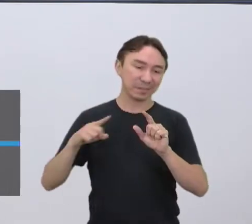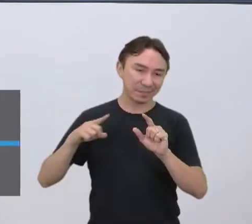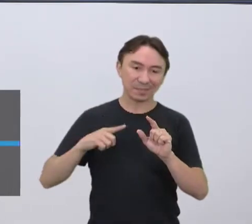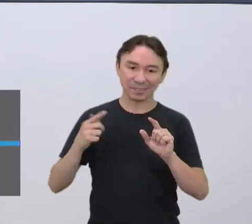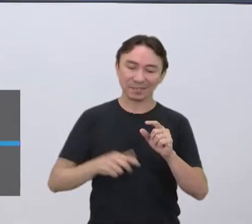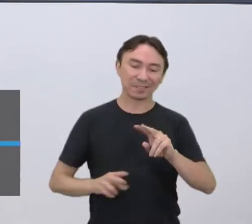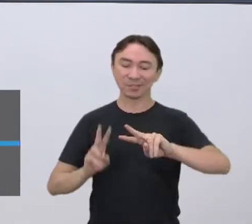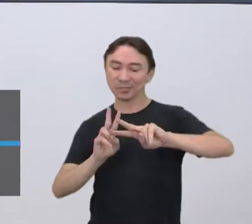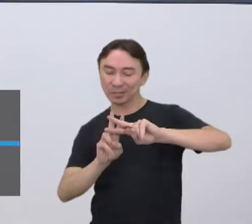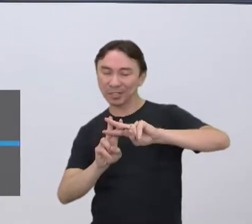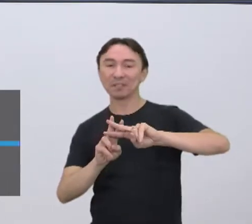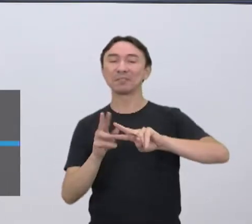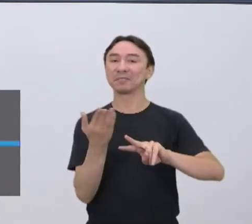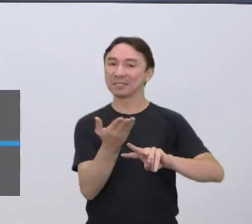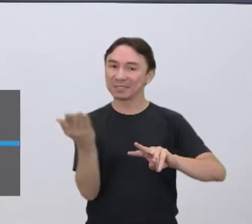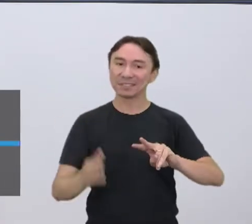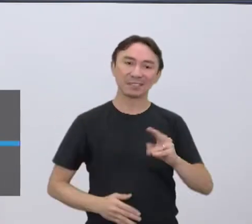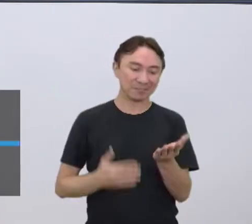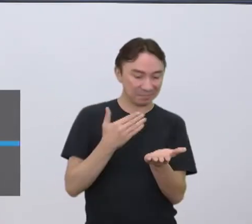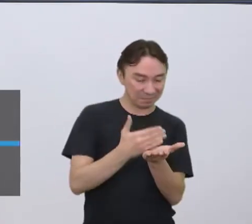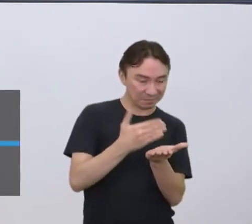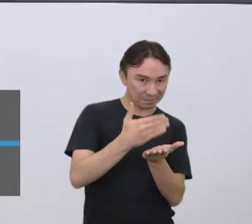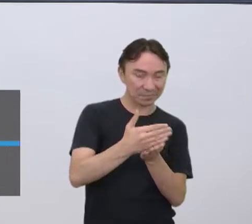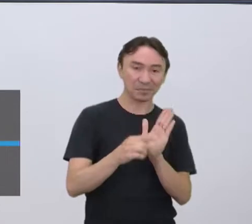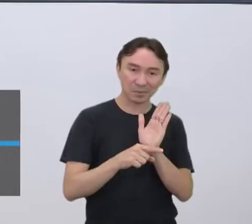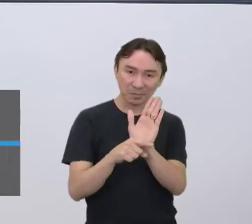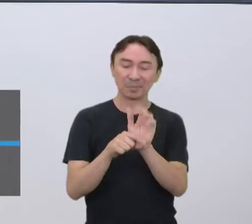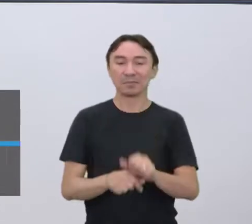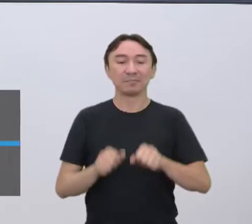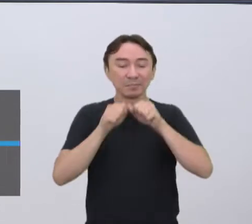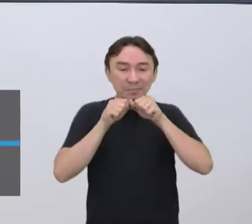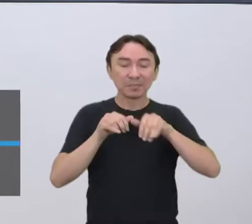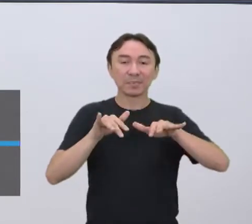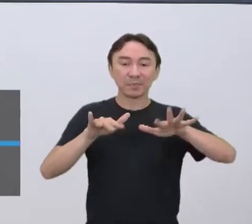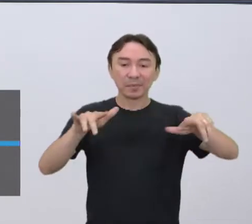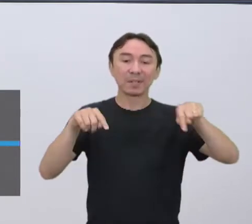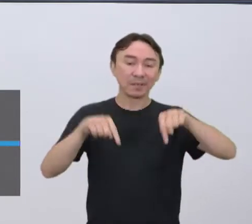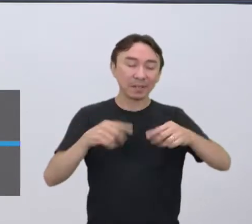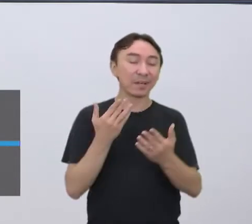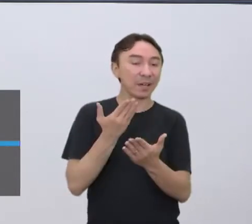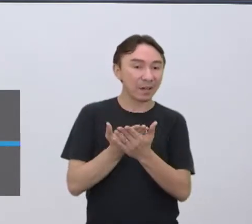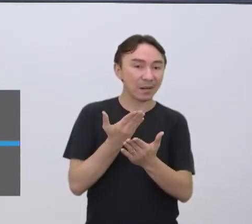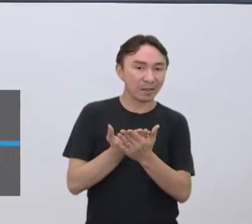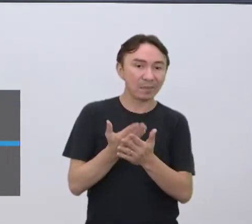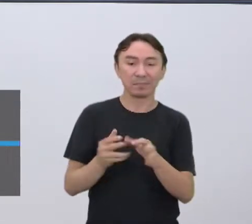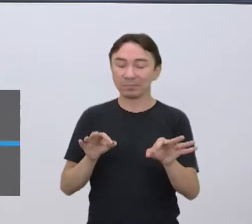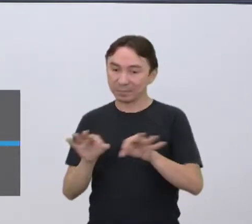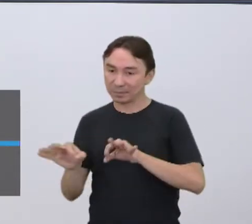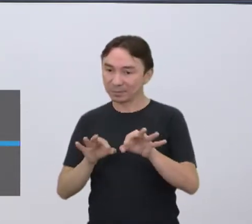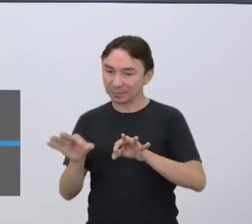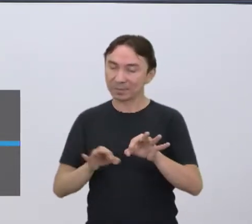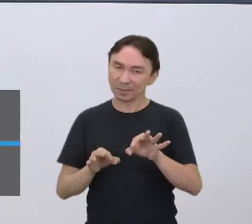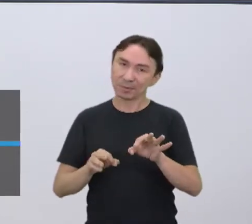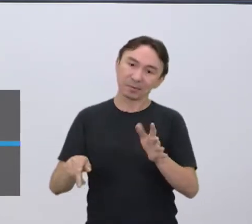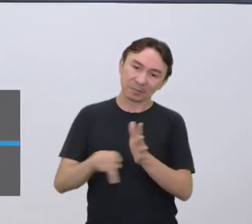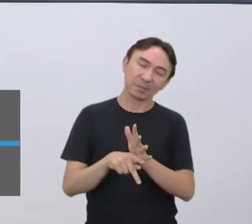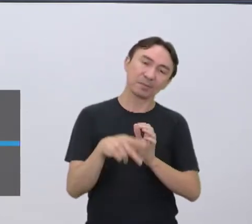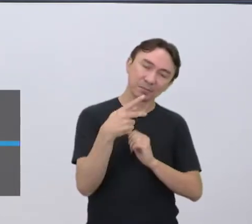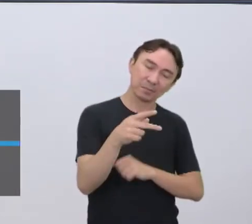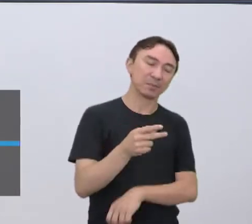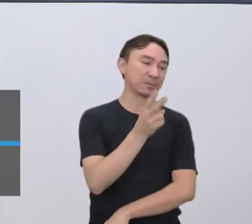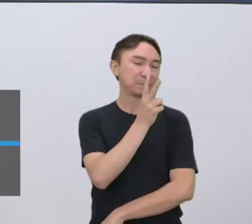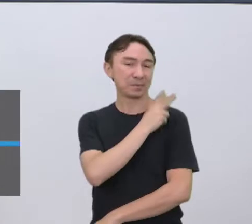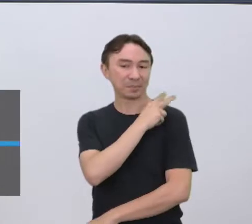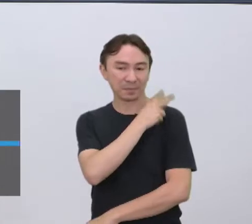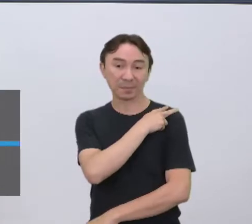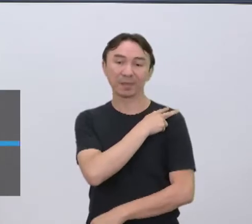Multiplica População em Índice. Aula produzida, aula preparada aí para a segunda série do ensino médio. É sempre um prazer estar aqui com